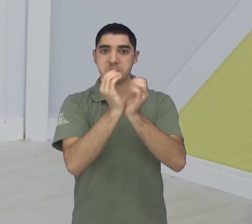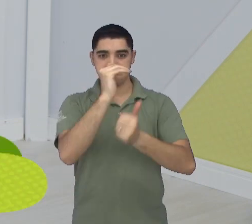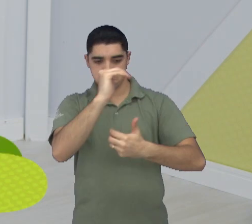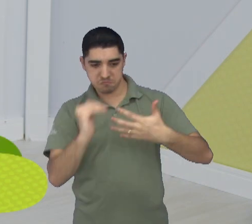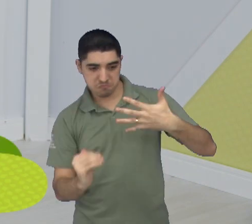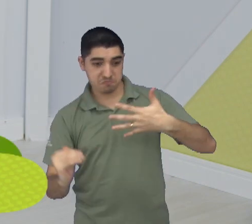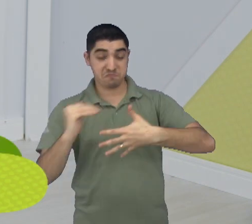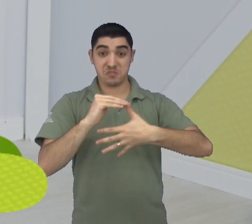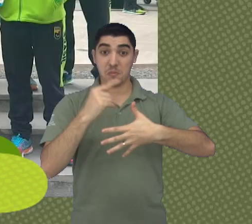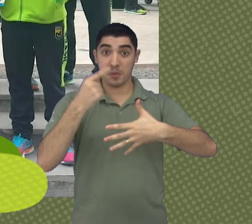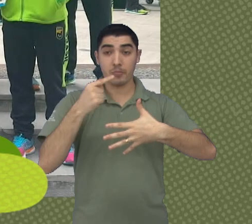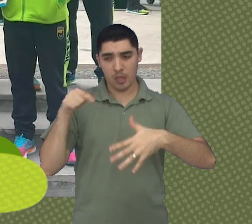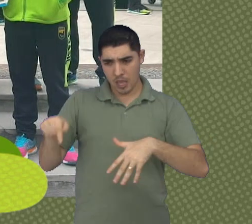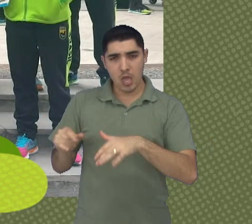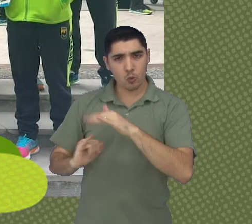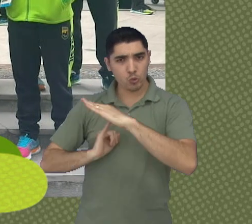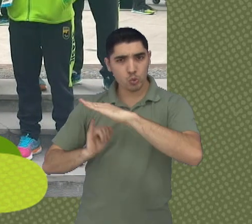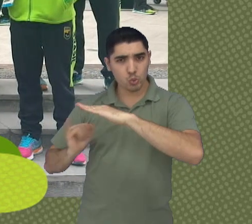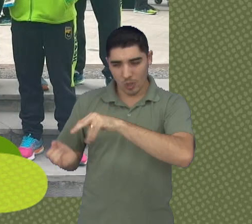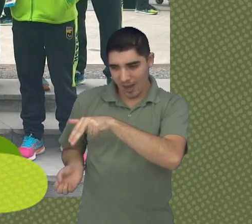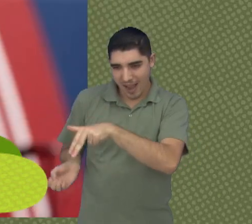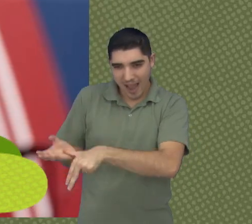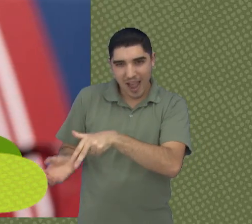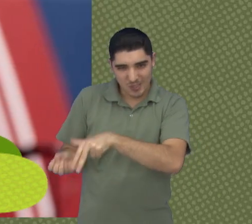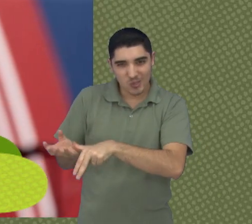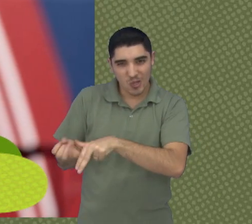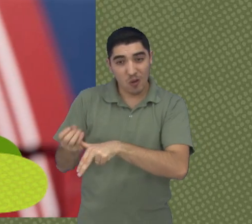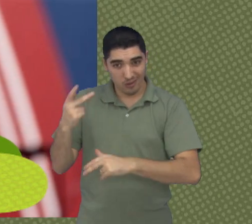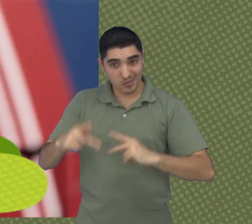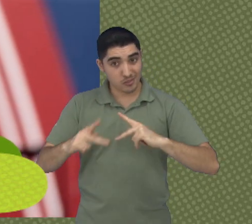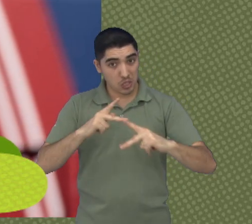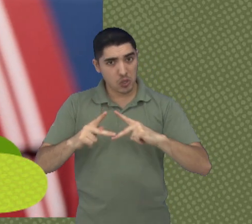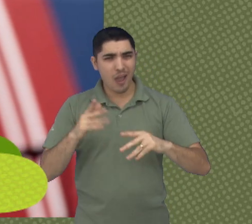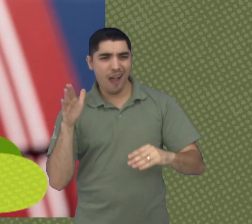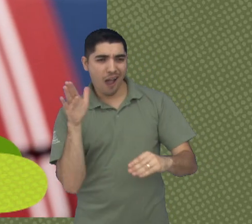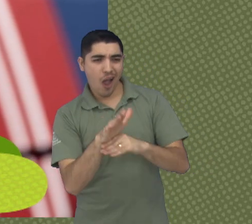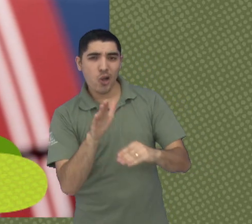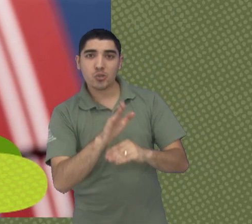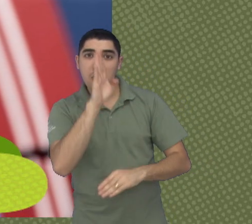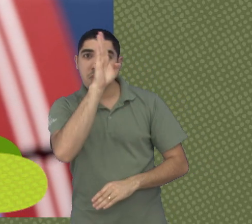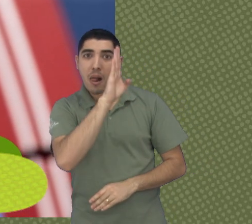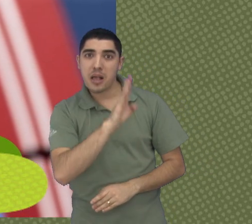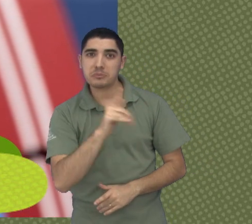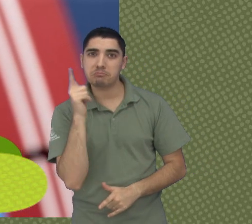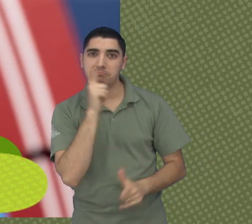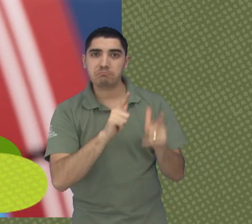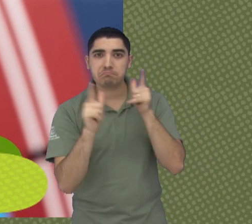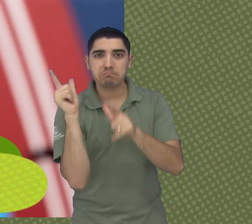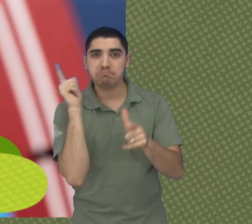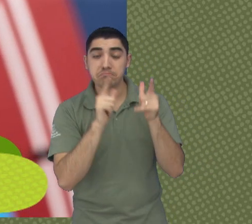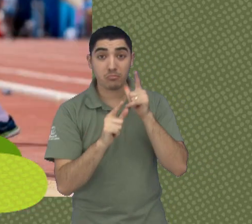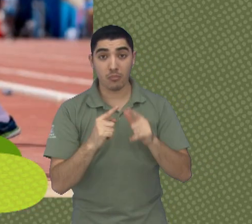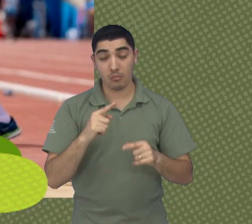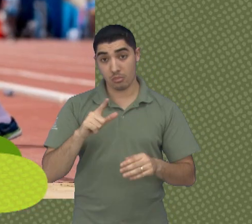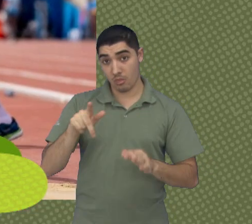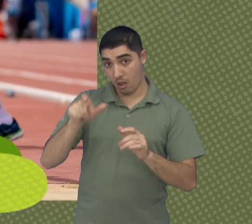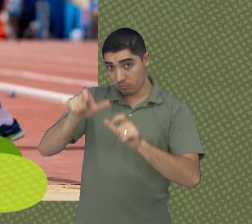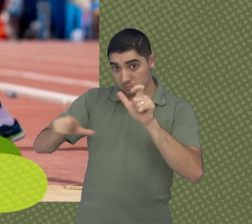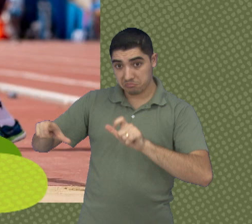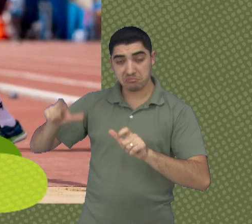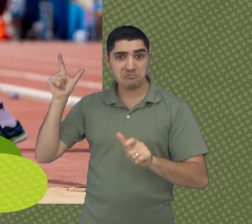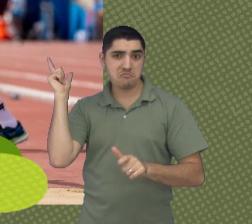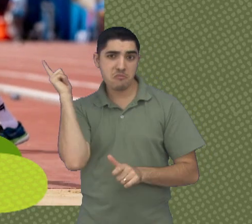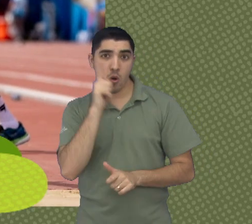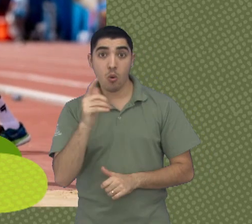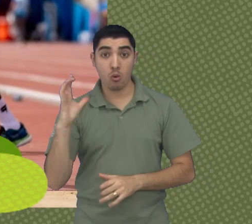medalhas. E o Instituto Athlon aqui de São José dos Campos ajudou muito nessa contagem, porque os atletas da cidade